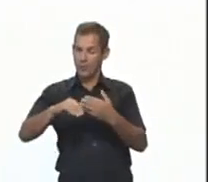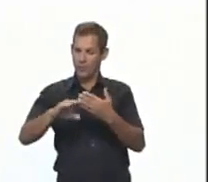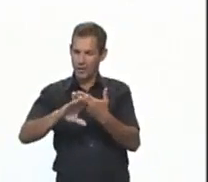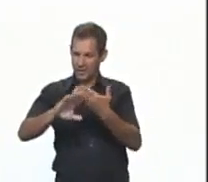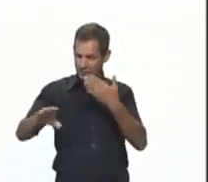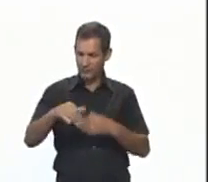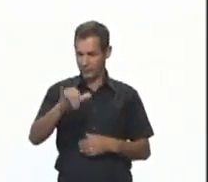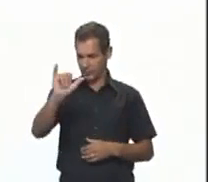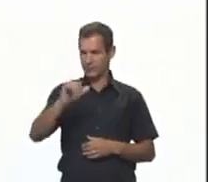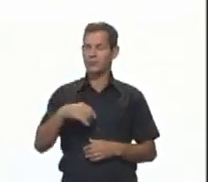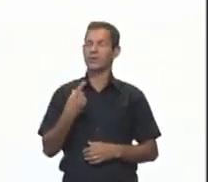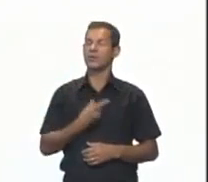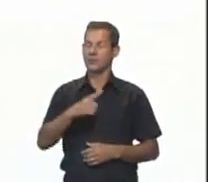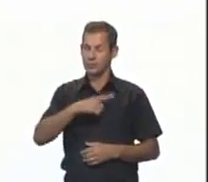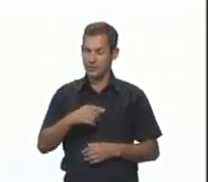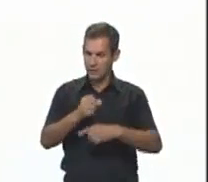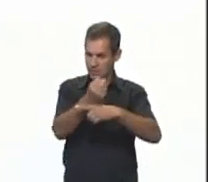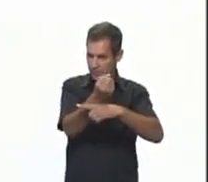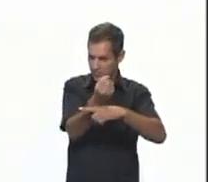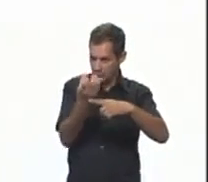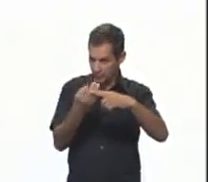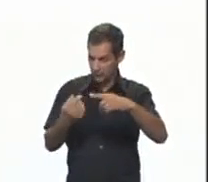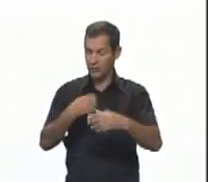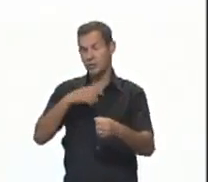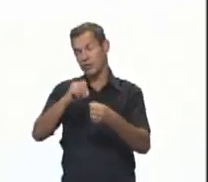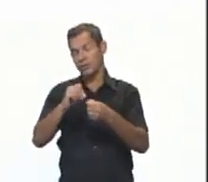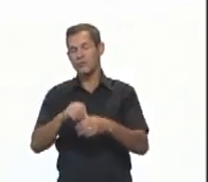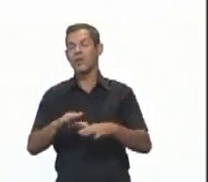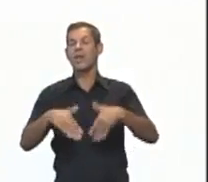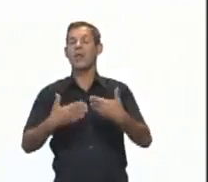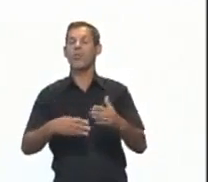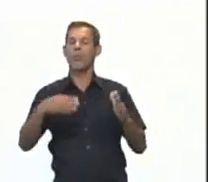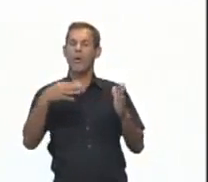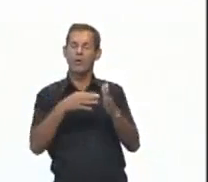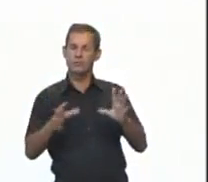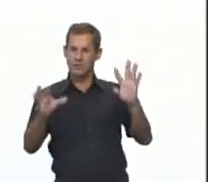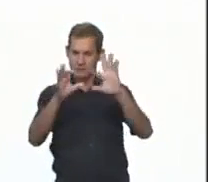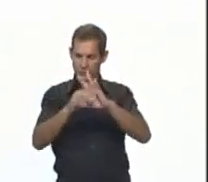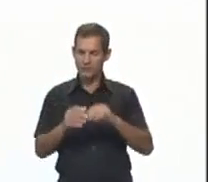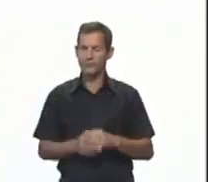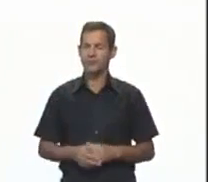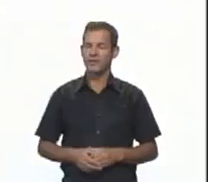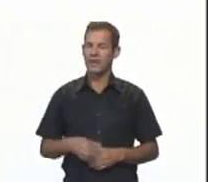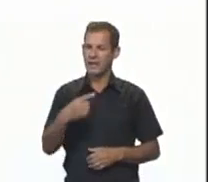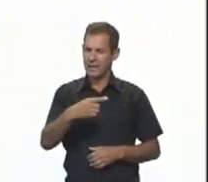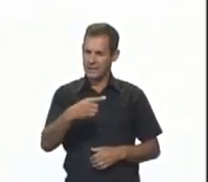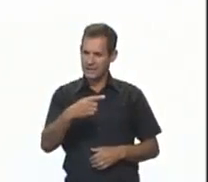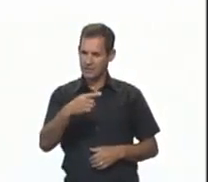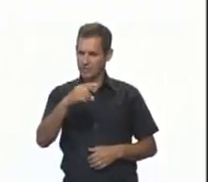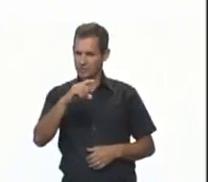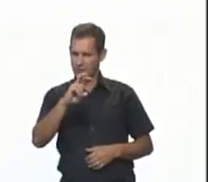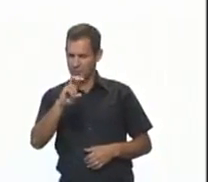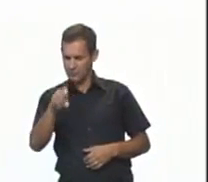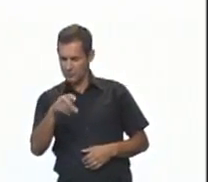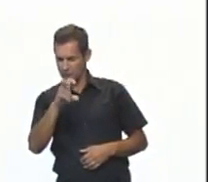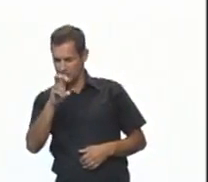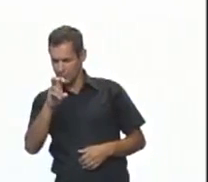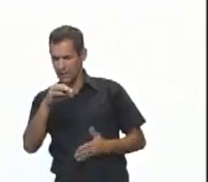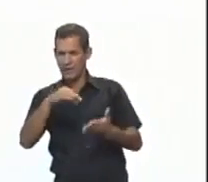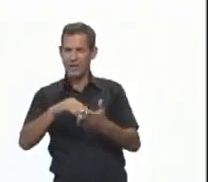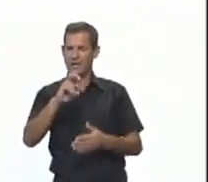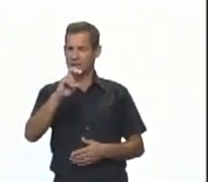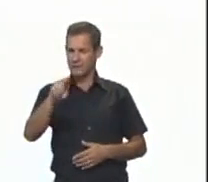isolando, né, o y, nós vamos obter a função que eu acabei de fazer. E quais são os limites de integração? É de menos 5,5